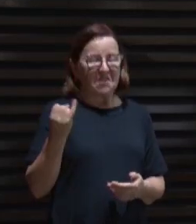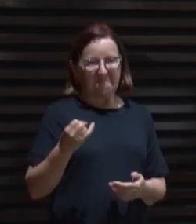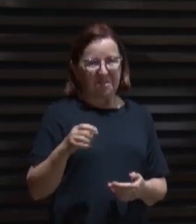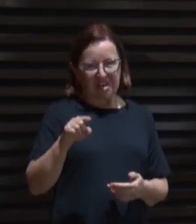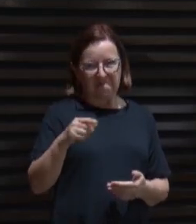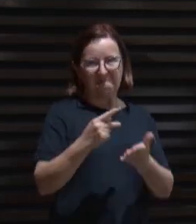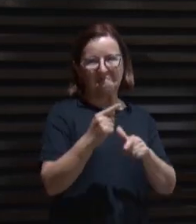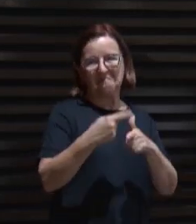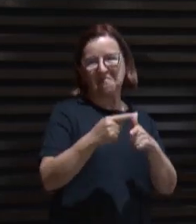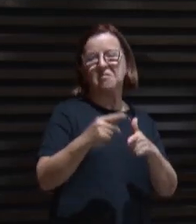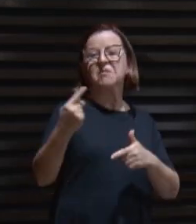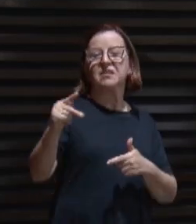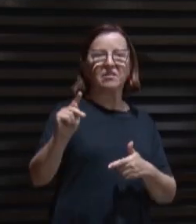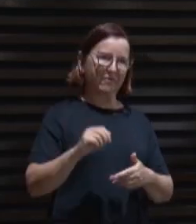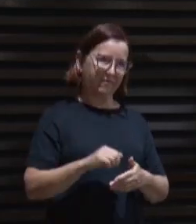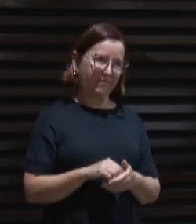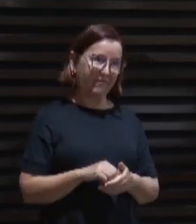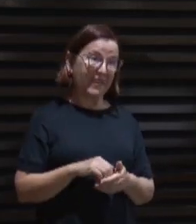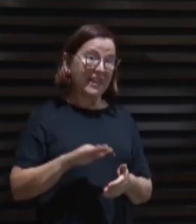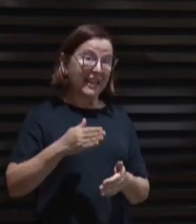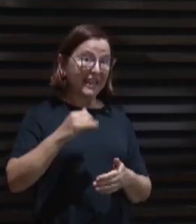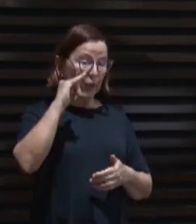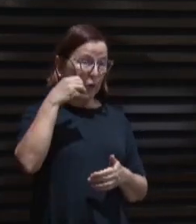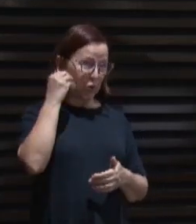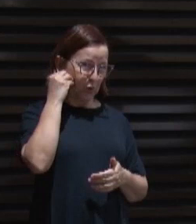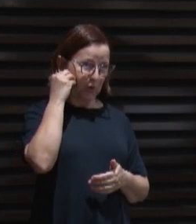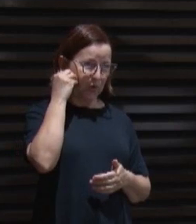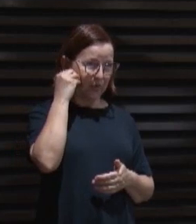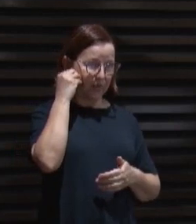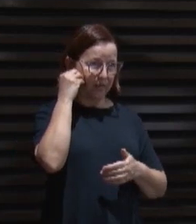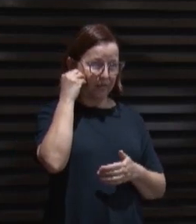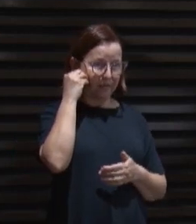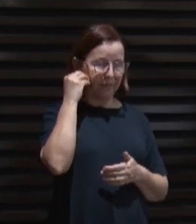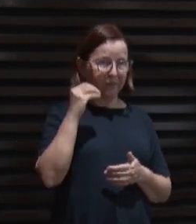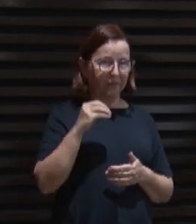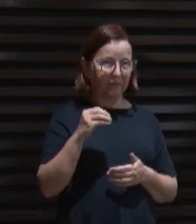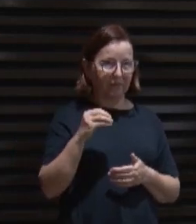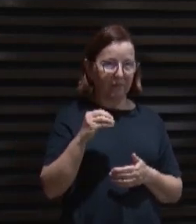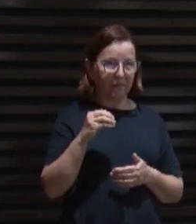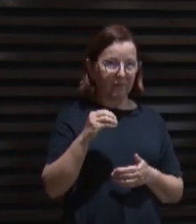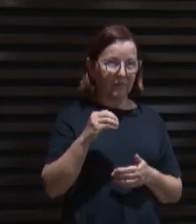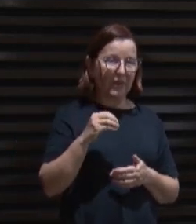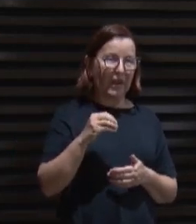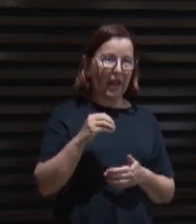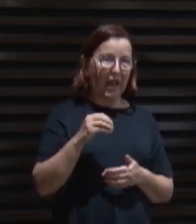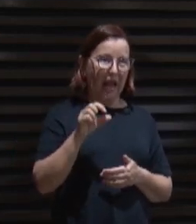Pode ir até mais à frente. Então, Judas, atirando para o santuário as moedas de